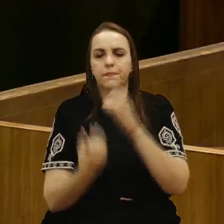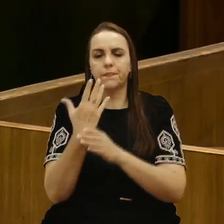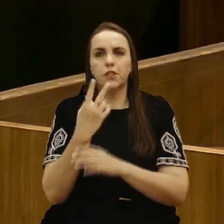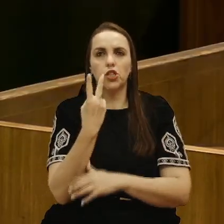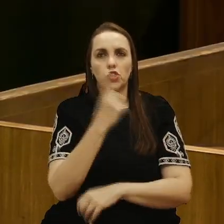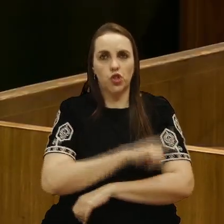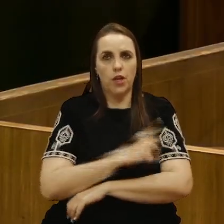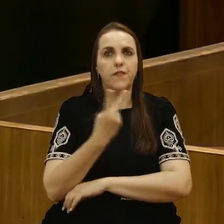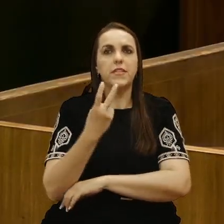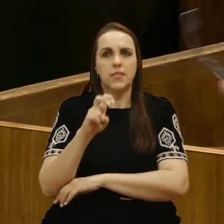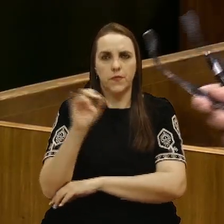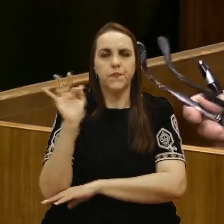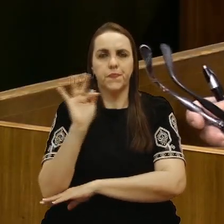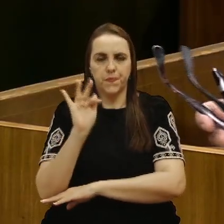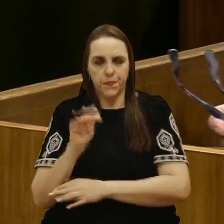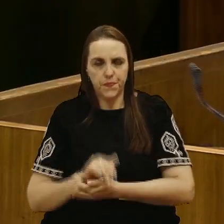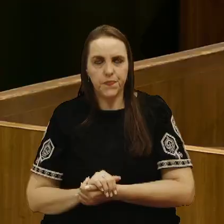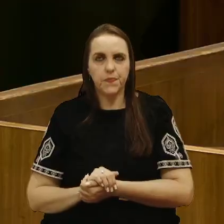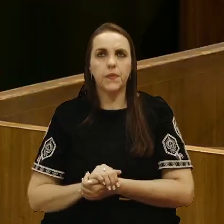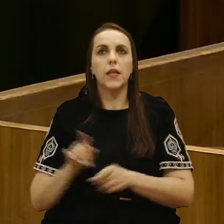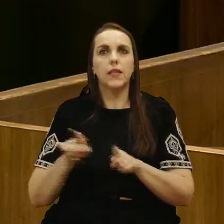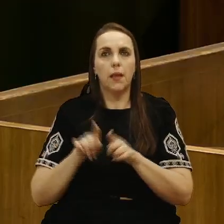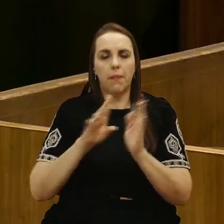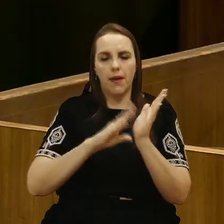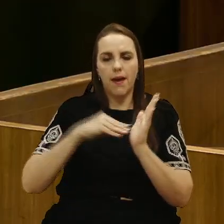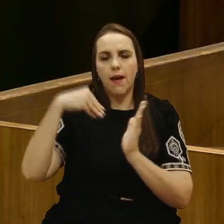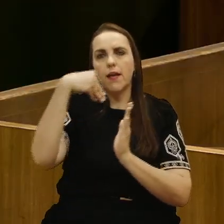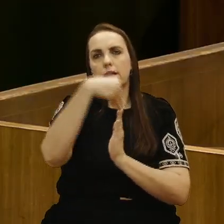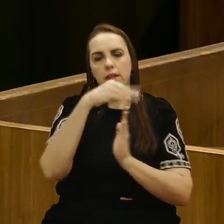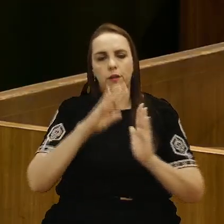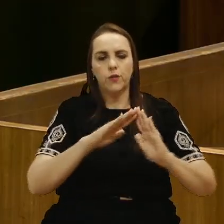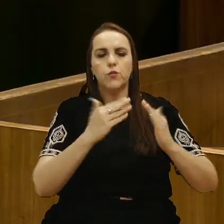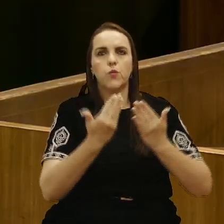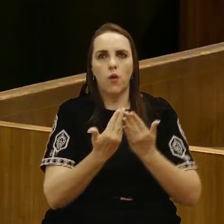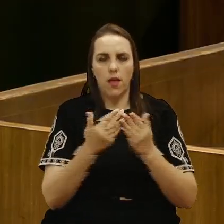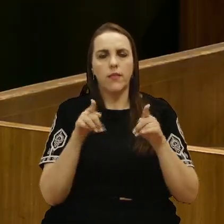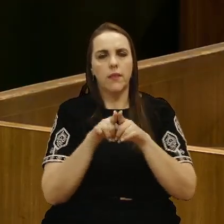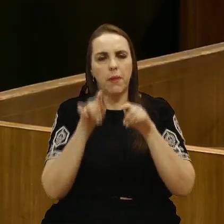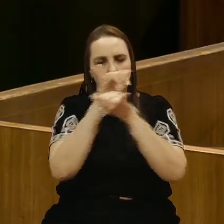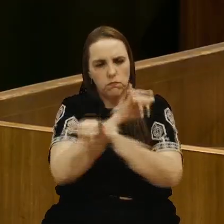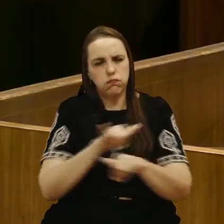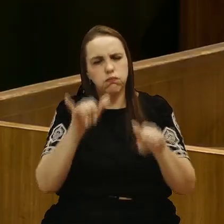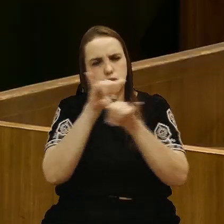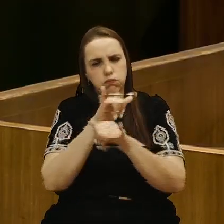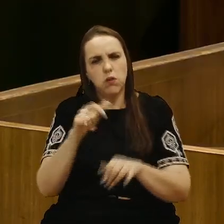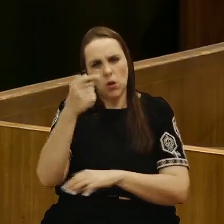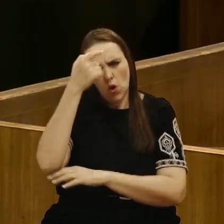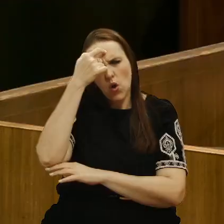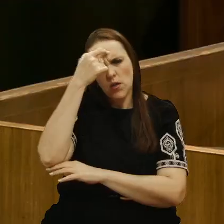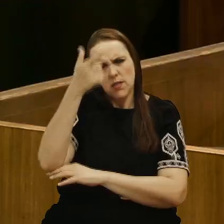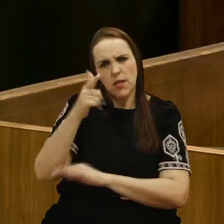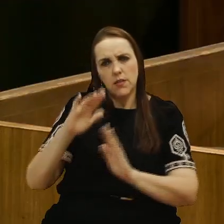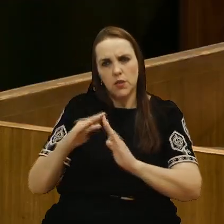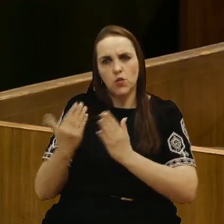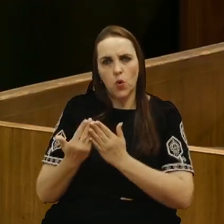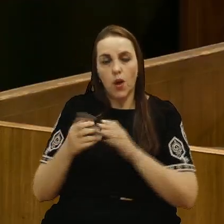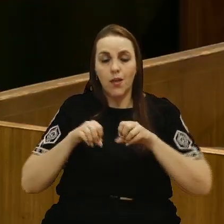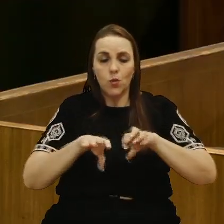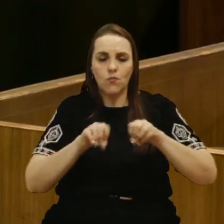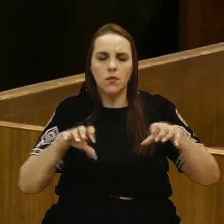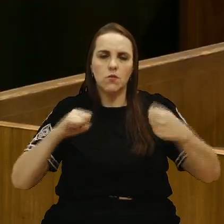Também está iniciando o calendário escolar de conscientização nas escolas, com educação